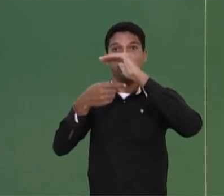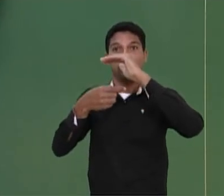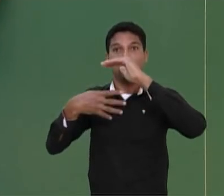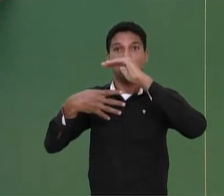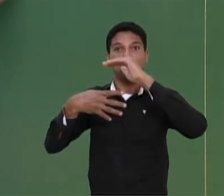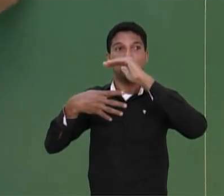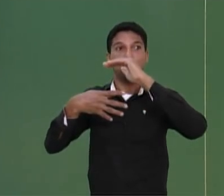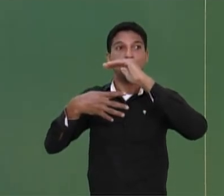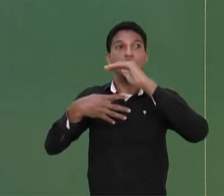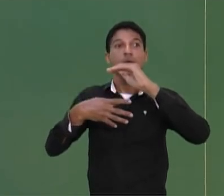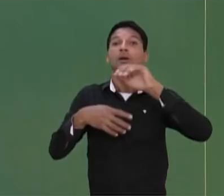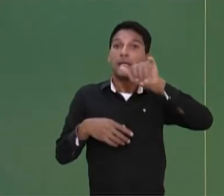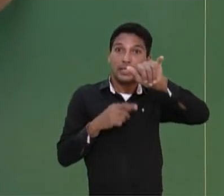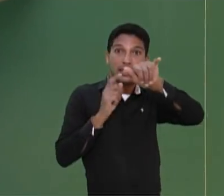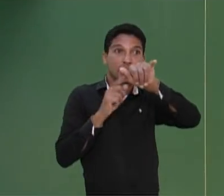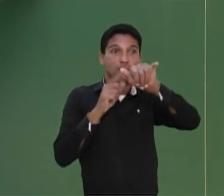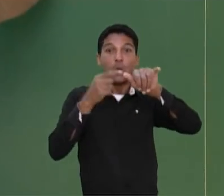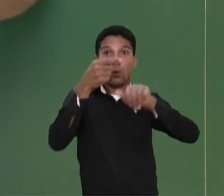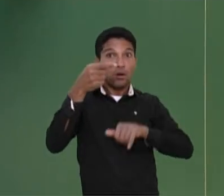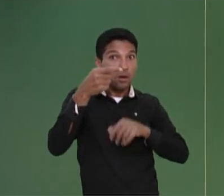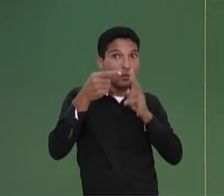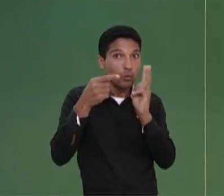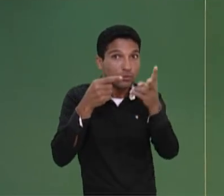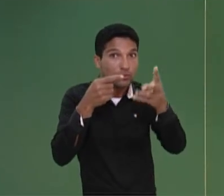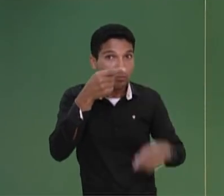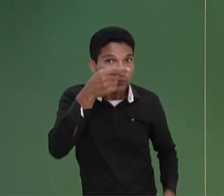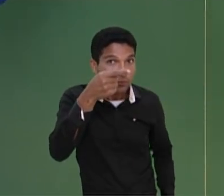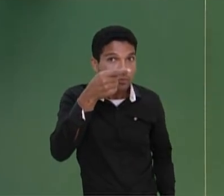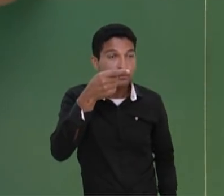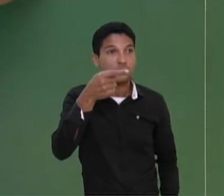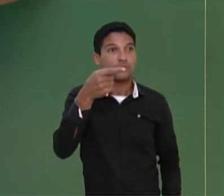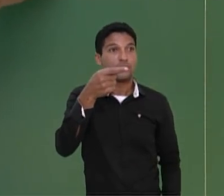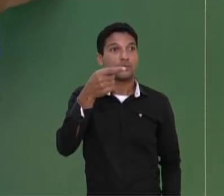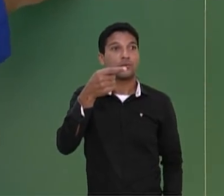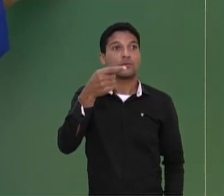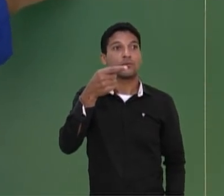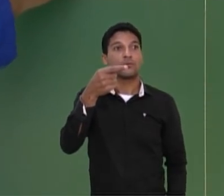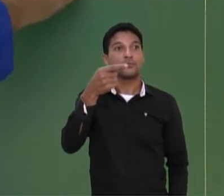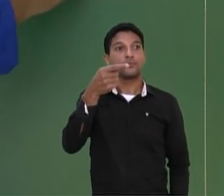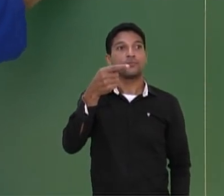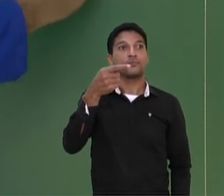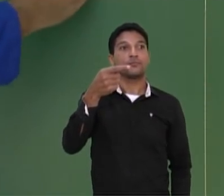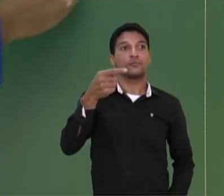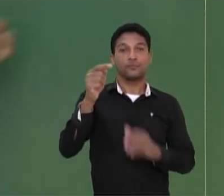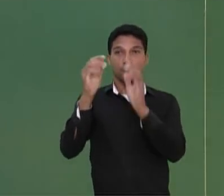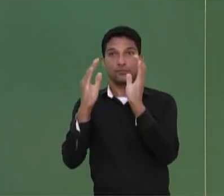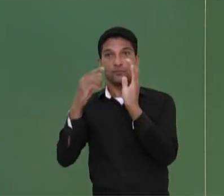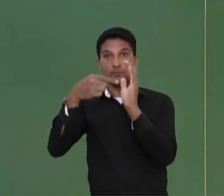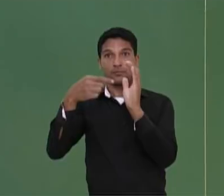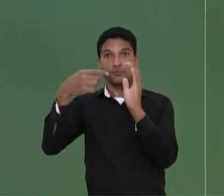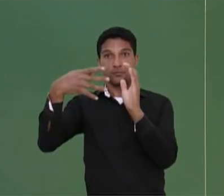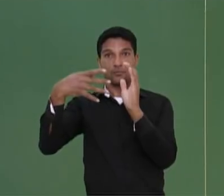Y vai ser igual, preserva esse sinal negativo aqui, 36 dividido por menos 4, menos 9.